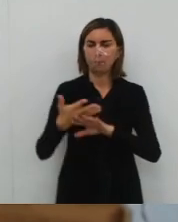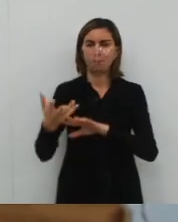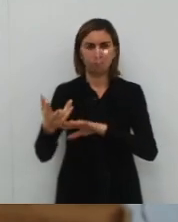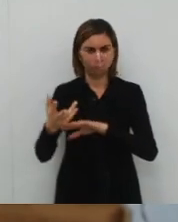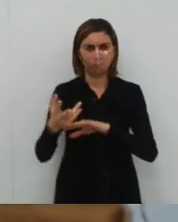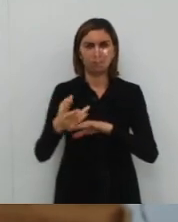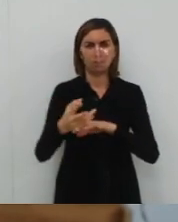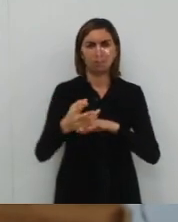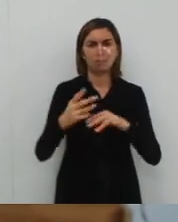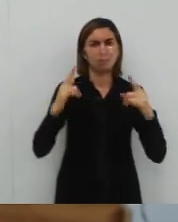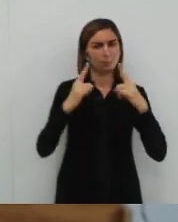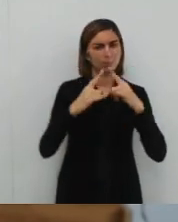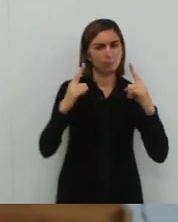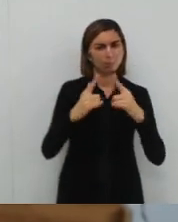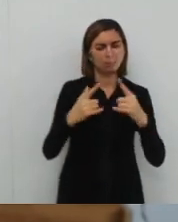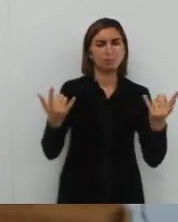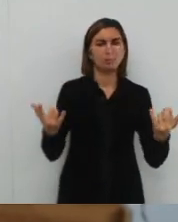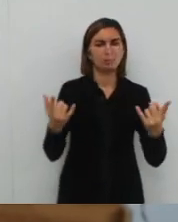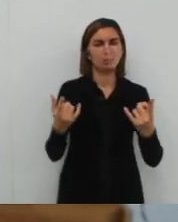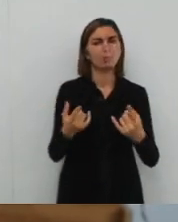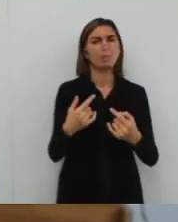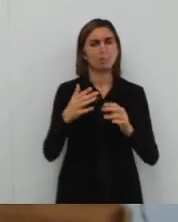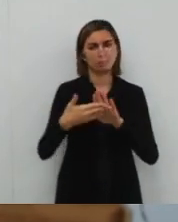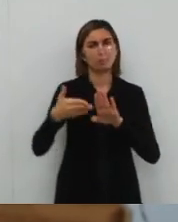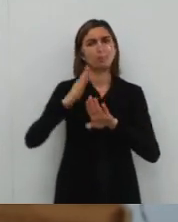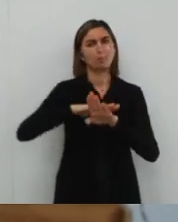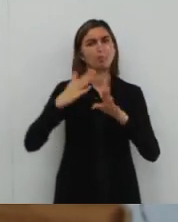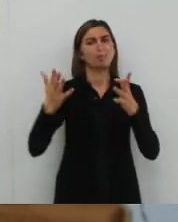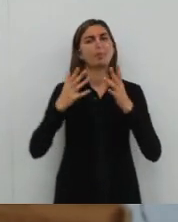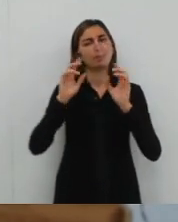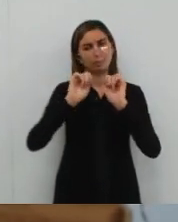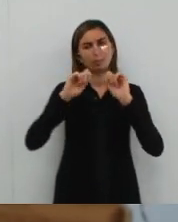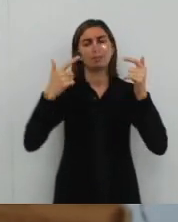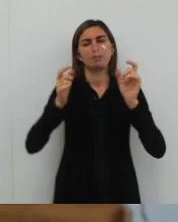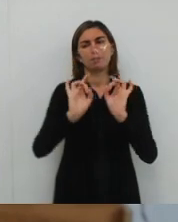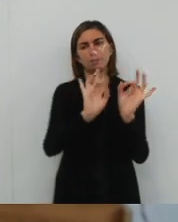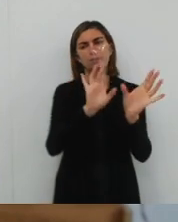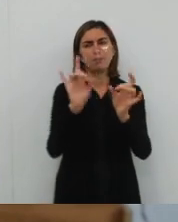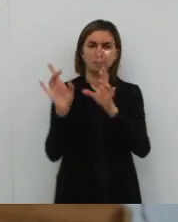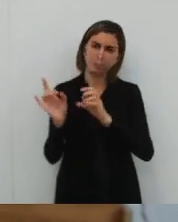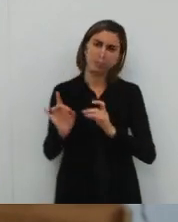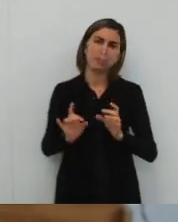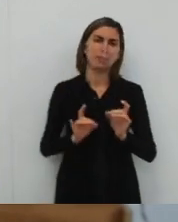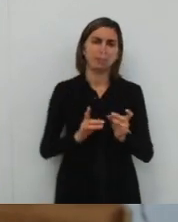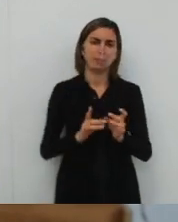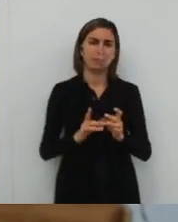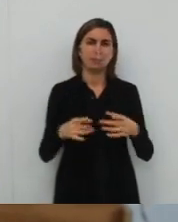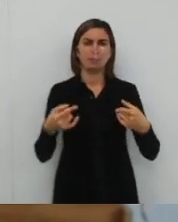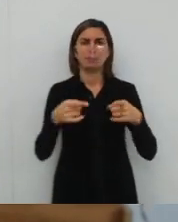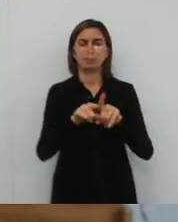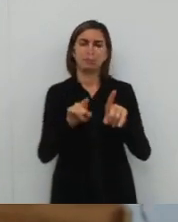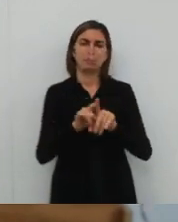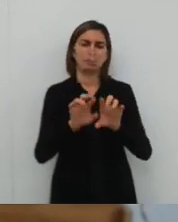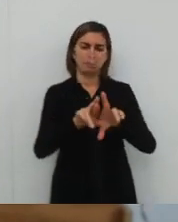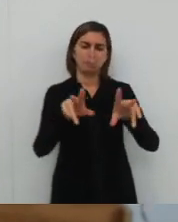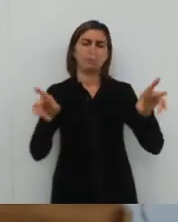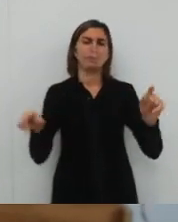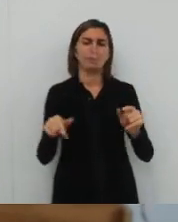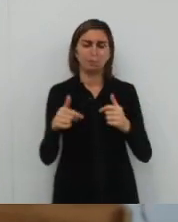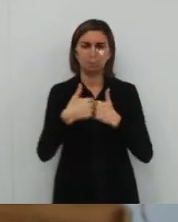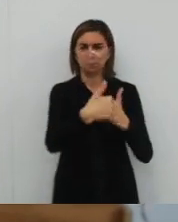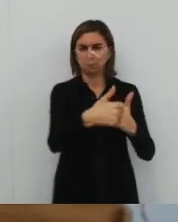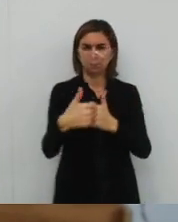instituição filantrópica, mas por trás, logicamente, queria vender os seus produtos químicos, tá, e uma série de outros